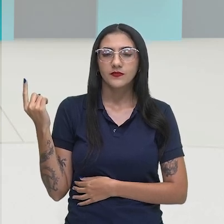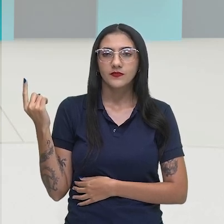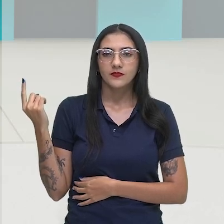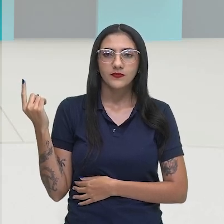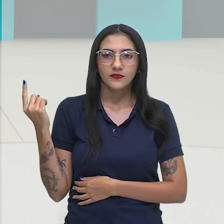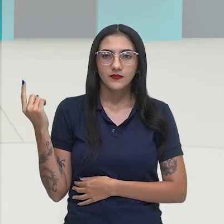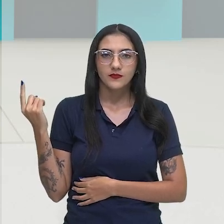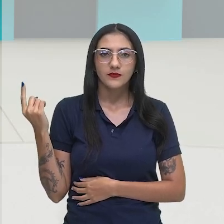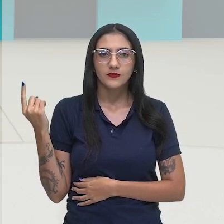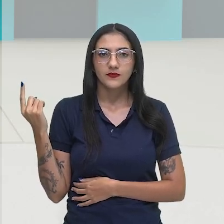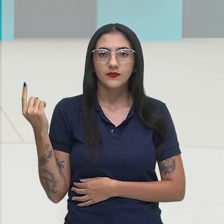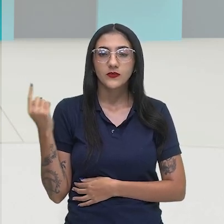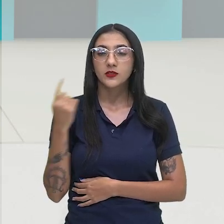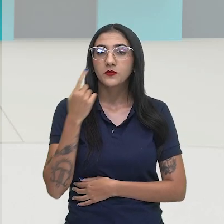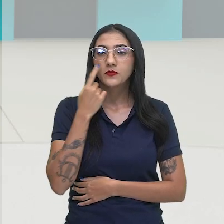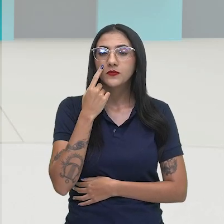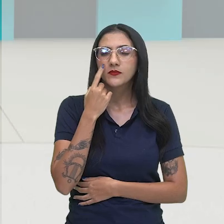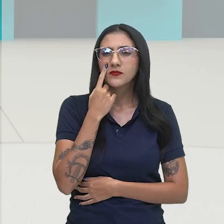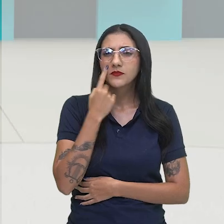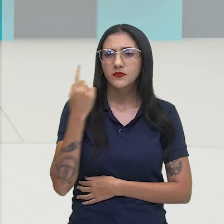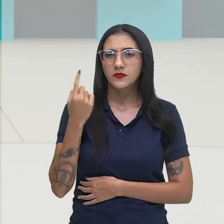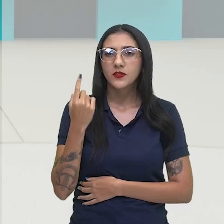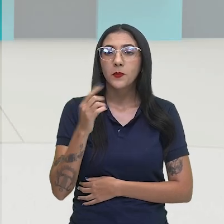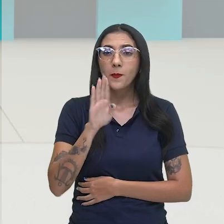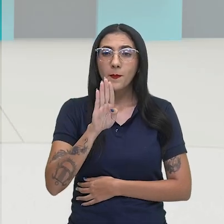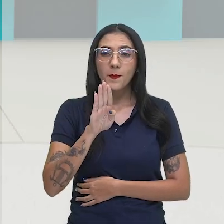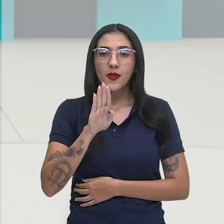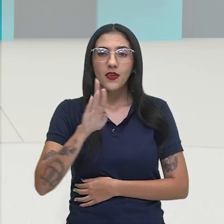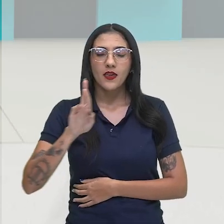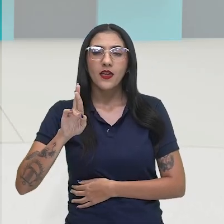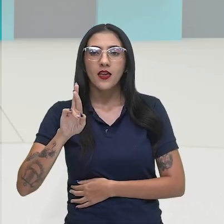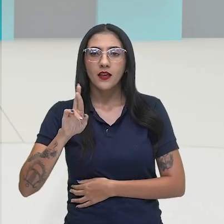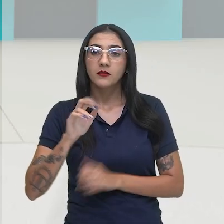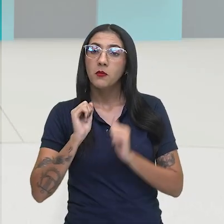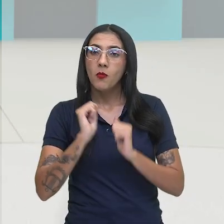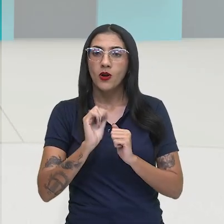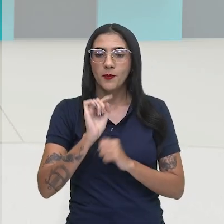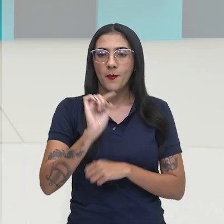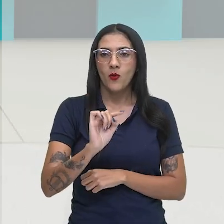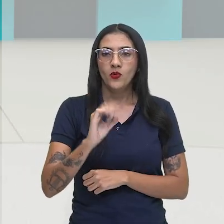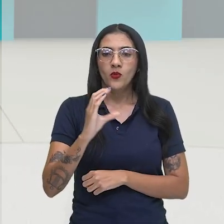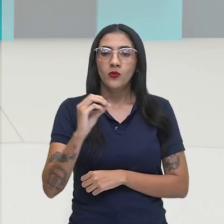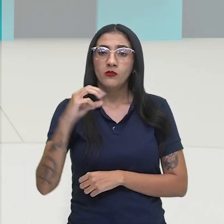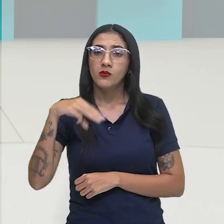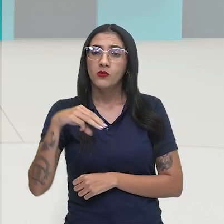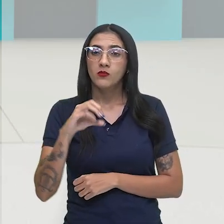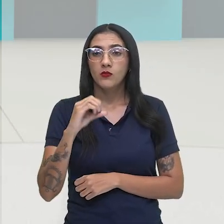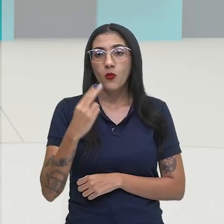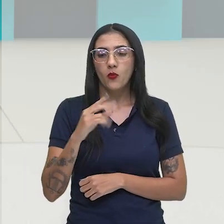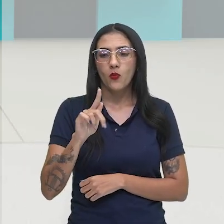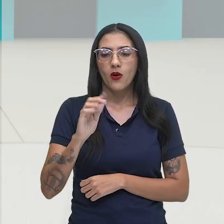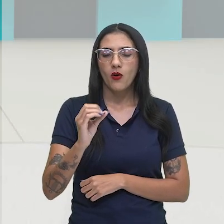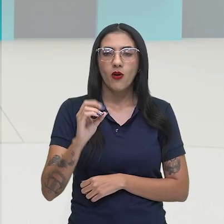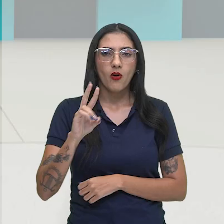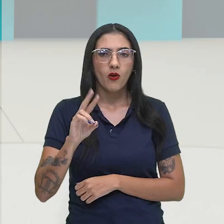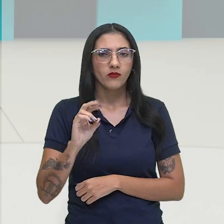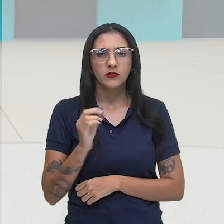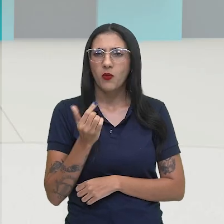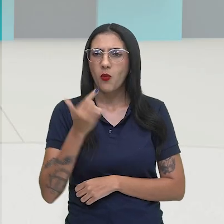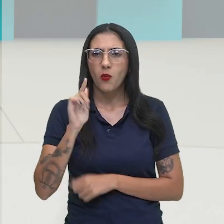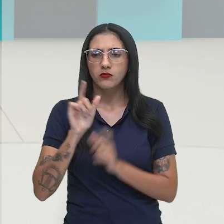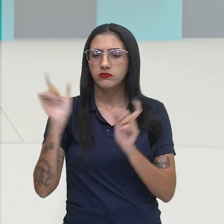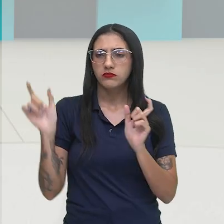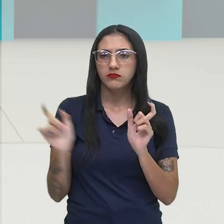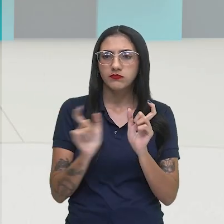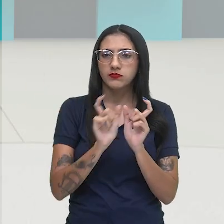Ws ali também. E lá no final, o BR. Poderia ser .com, poderia ser .gov, qualquer outra